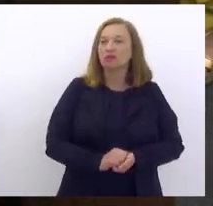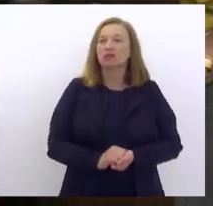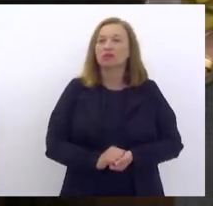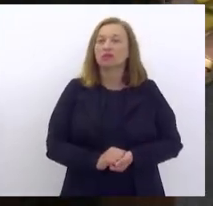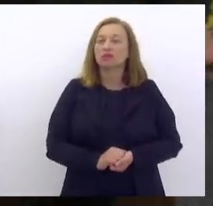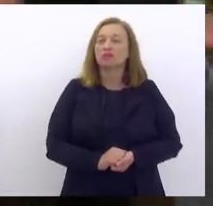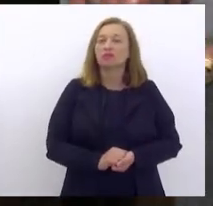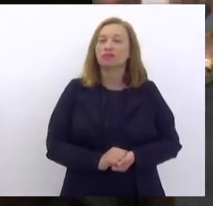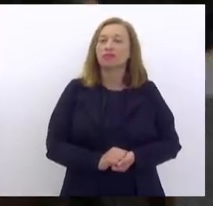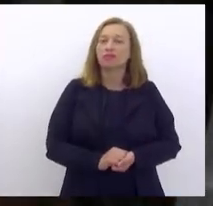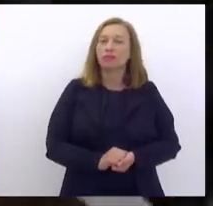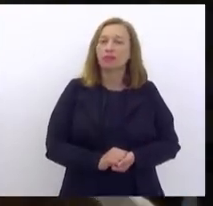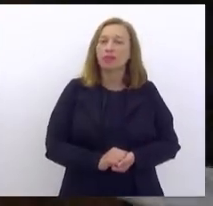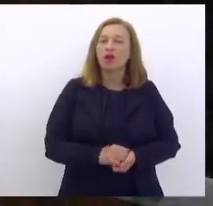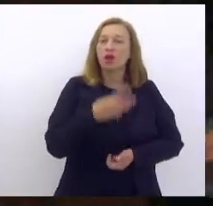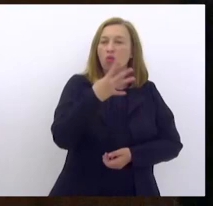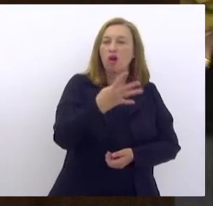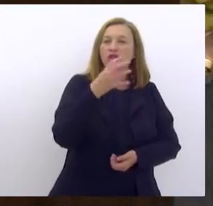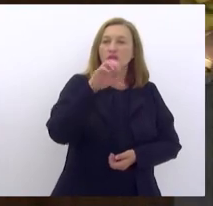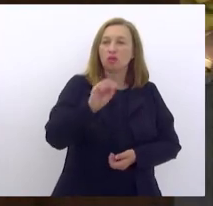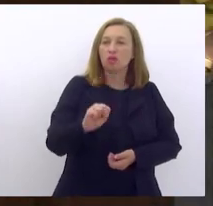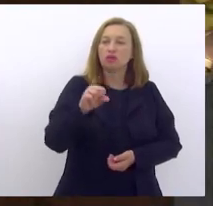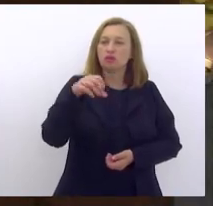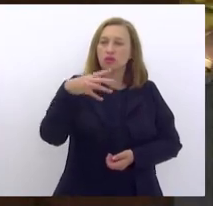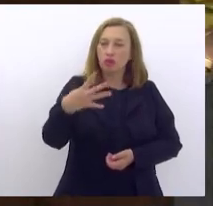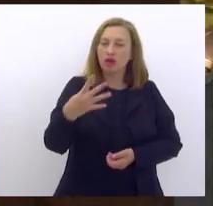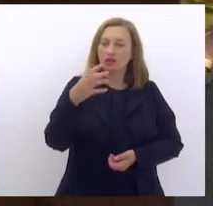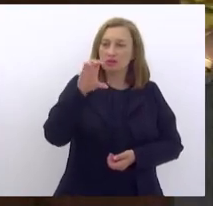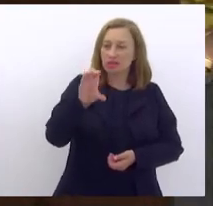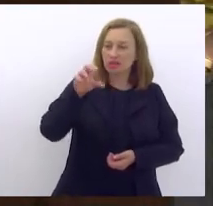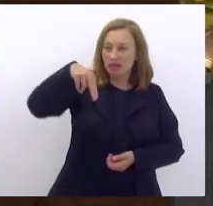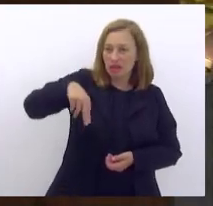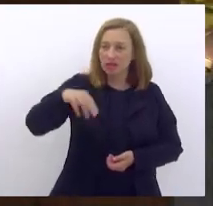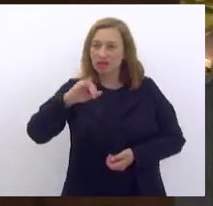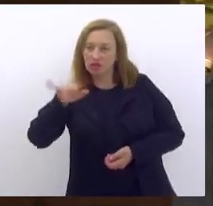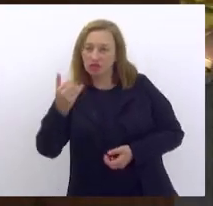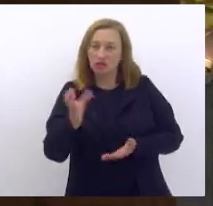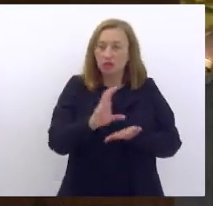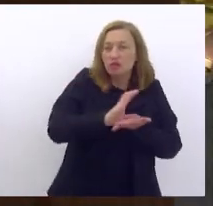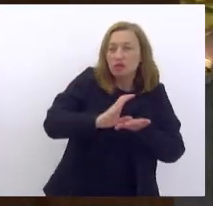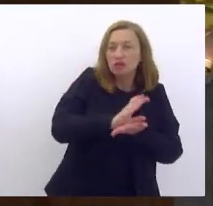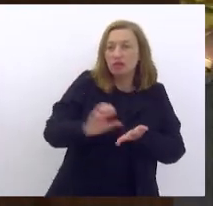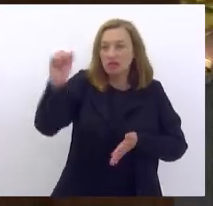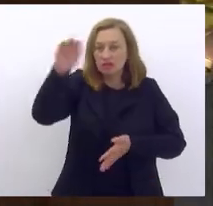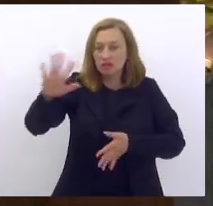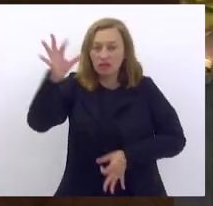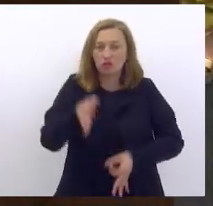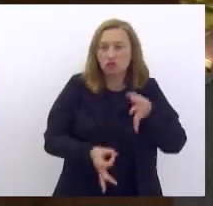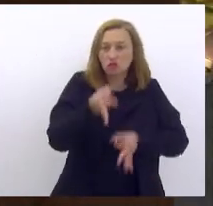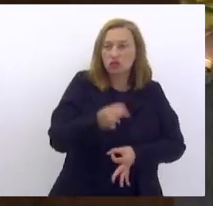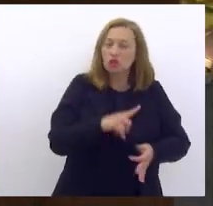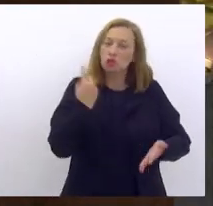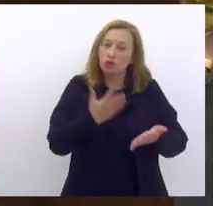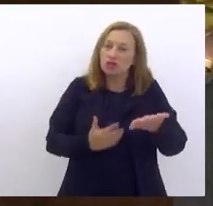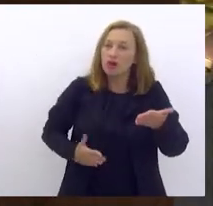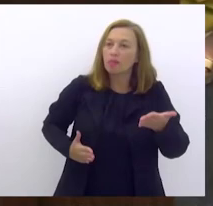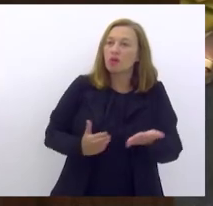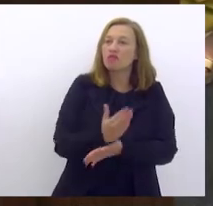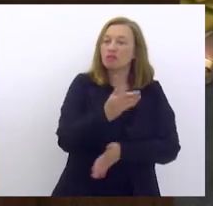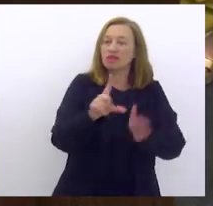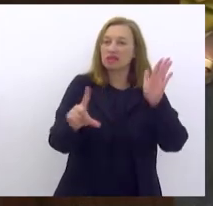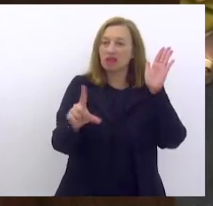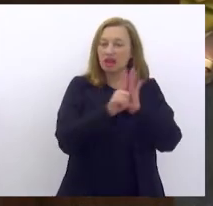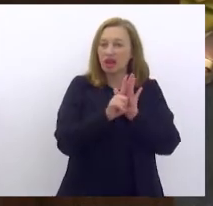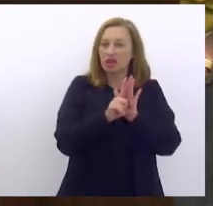a resolução 484 do CNJ, que é o Conselho Nacional de Justiça. Então, quando nós aprovamos essa lei